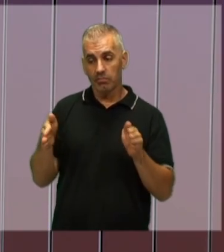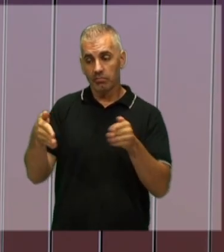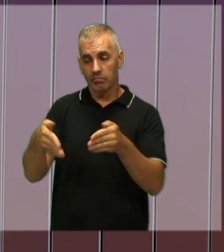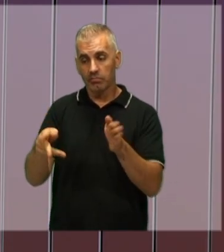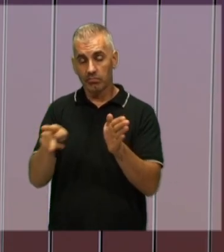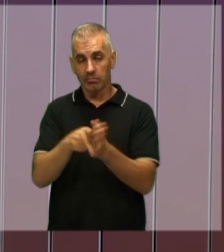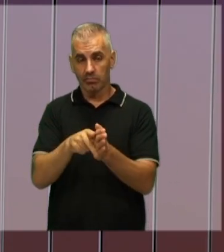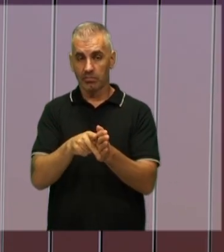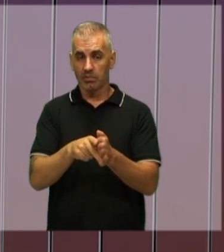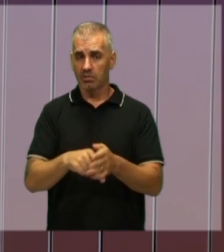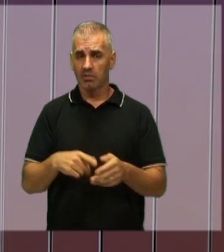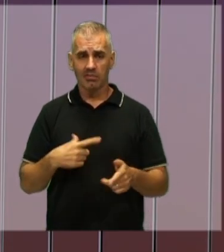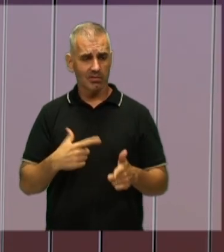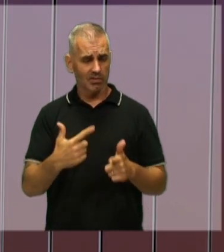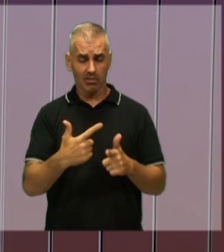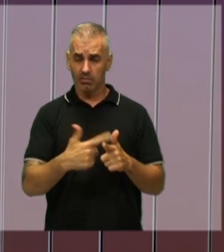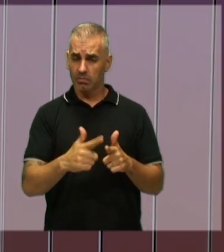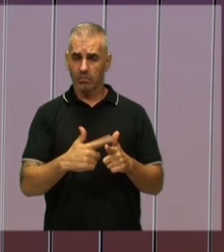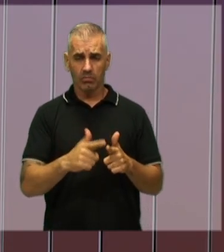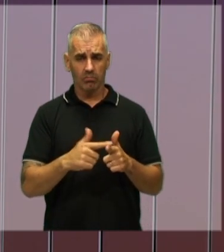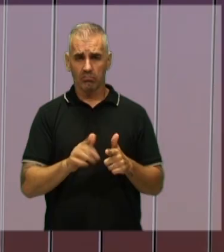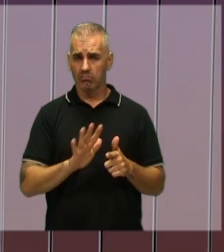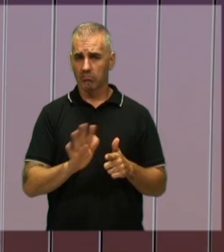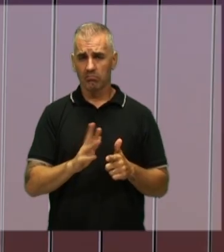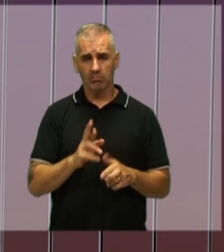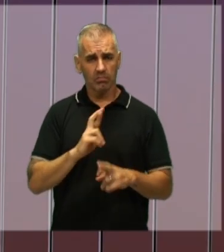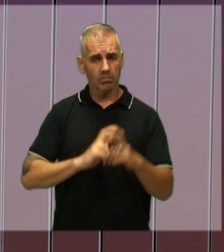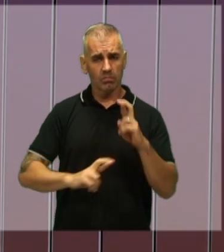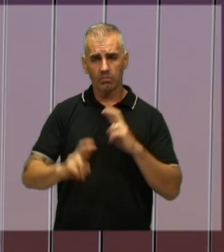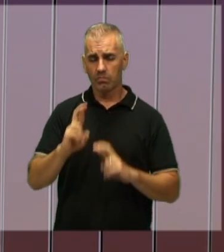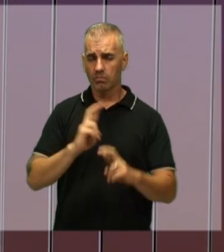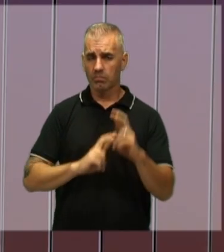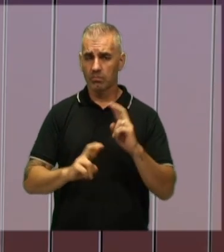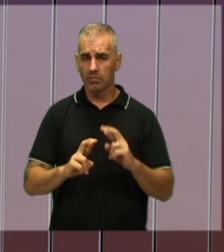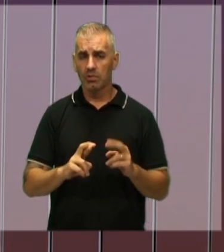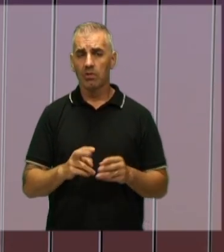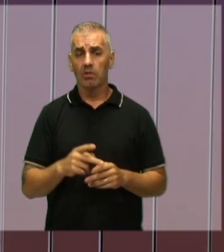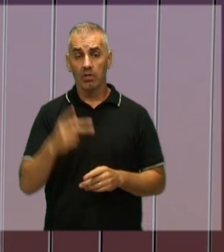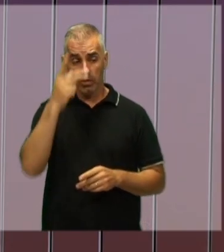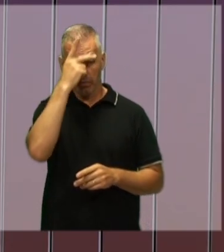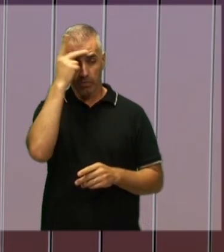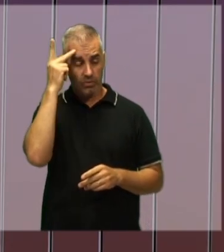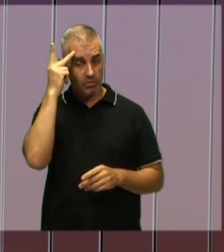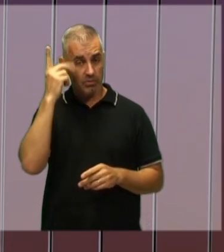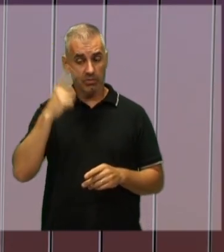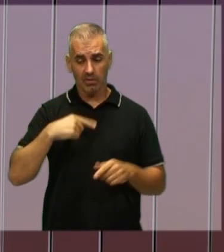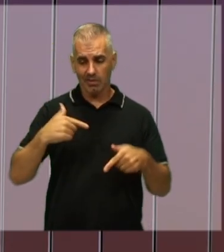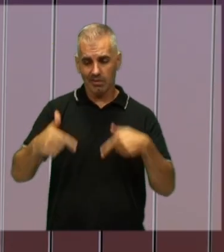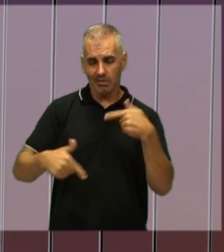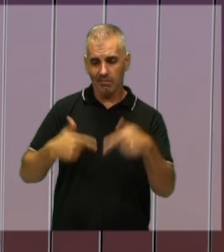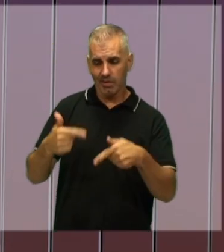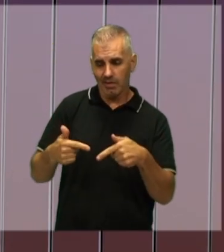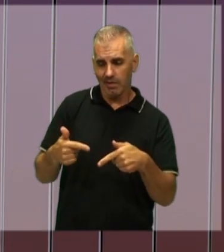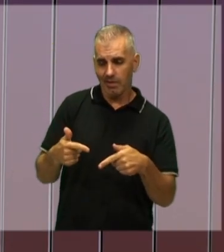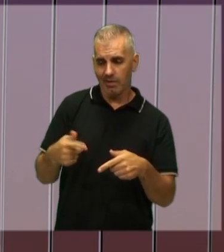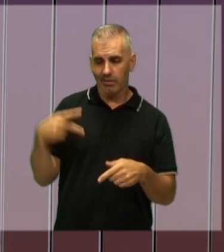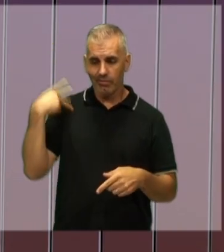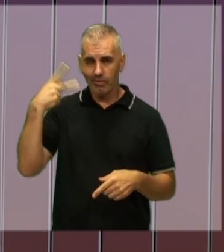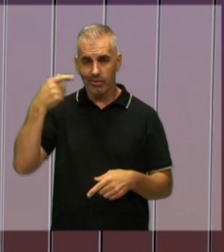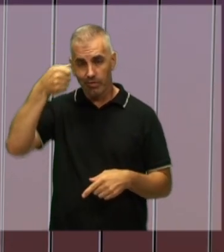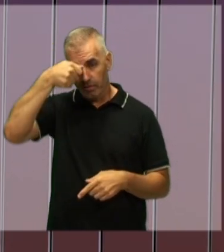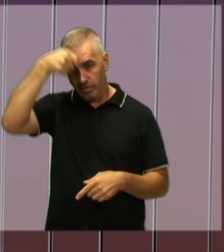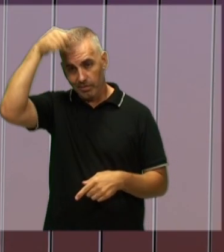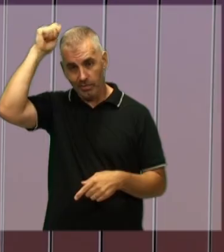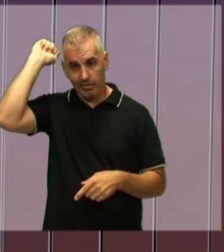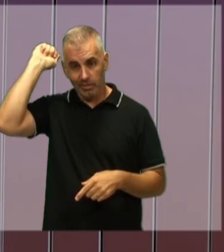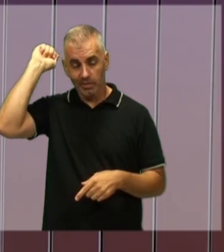Não tenho nenhum problema em relação a isso. Pessoas que não trabalharam para o Adão e nem vão trabalhar, mas o